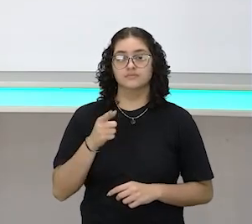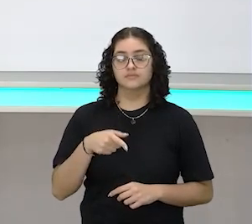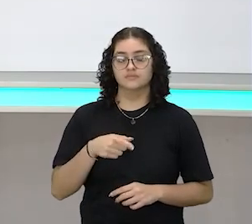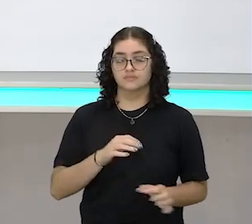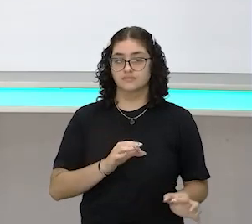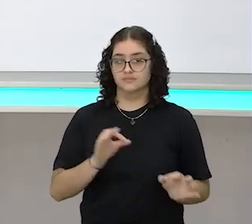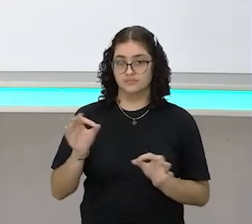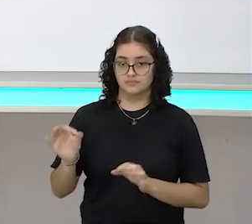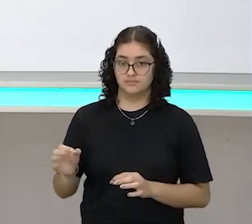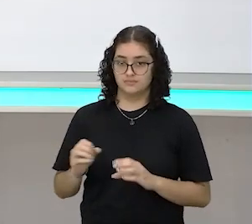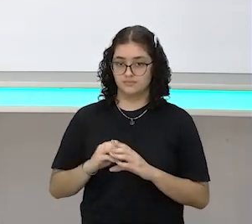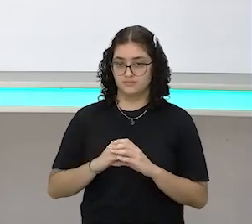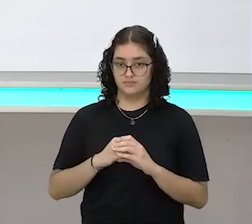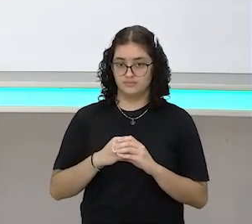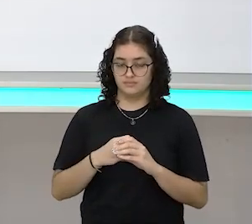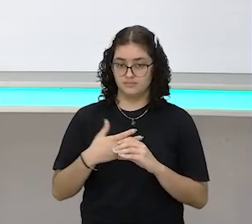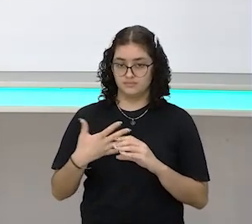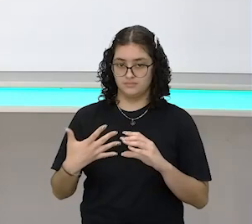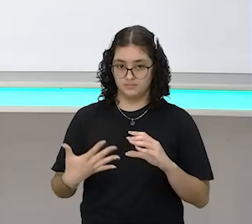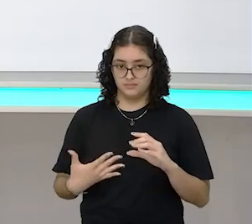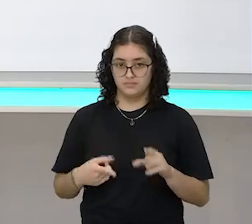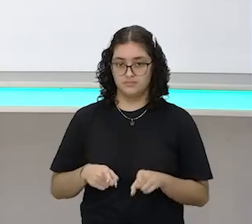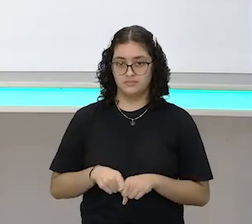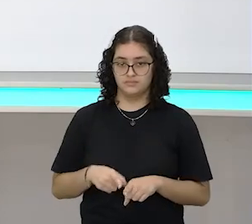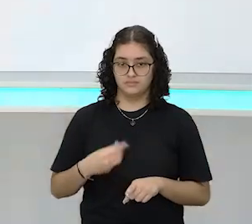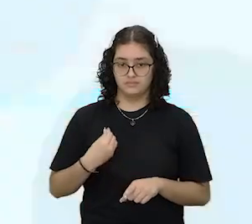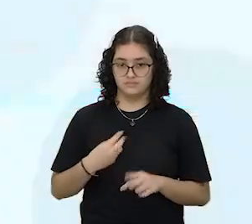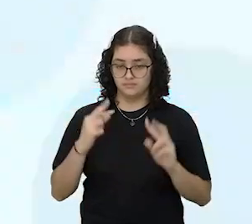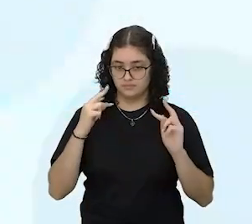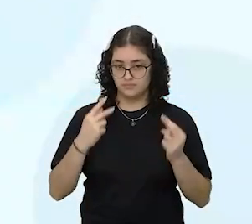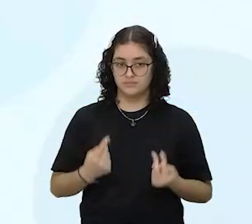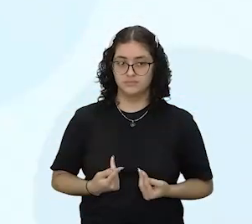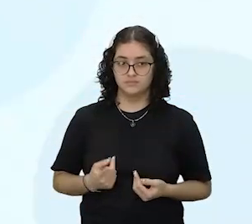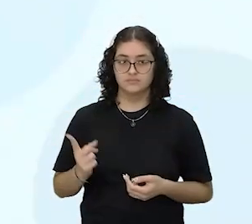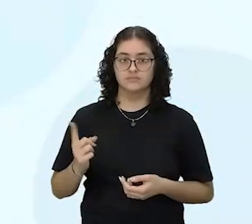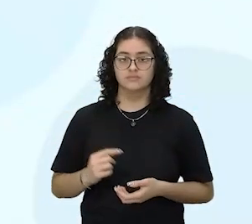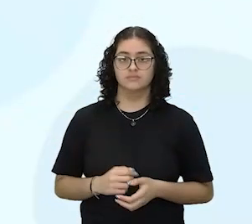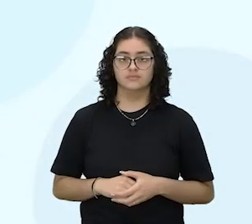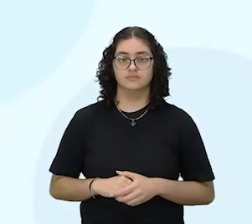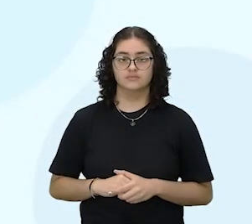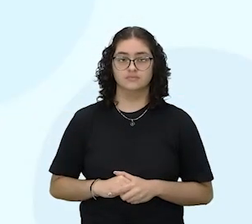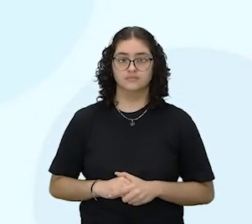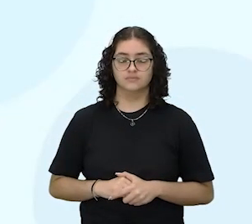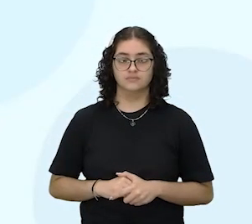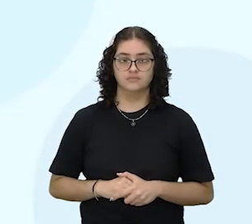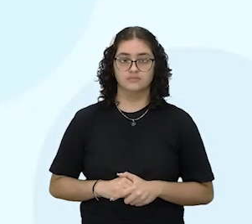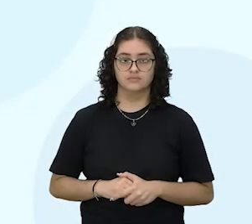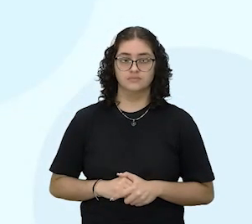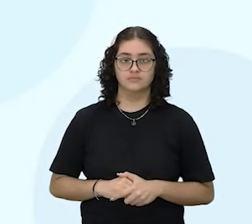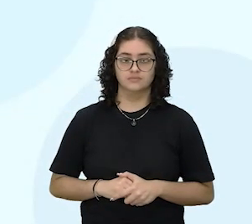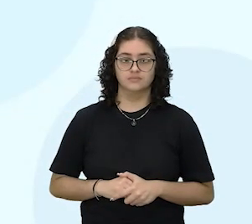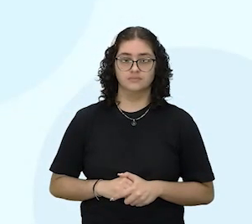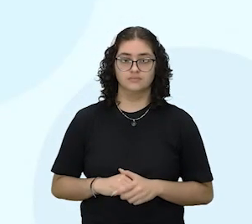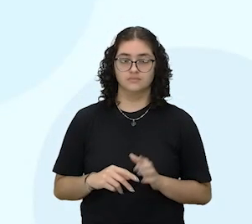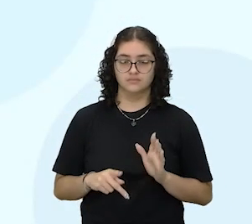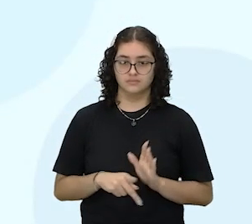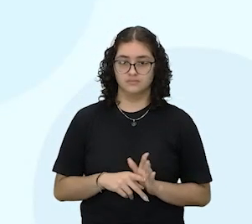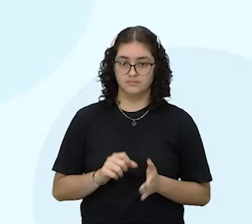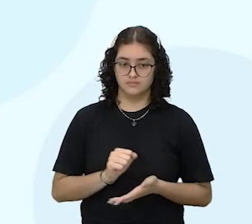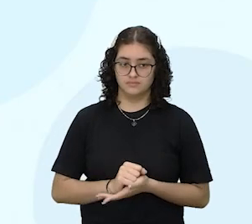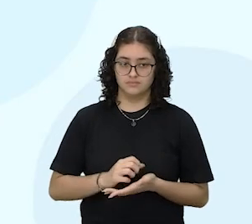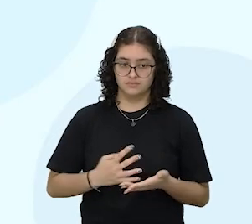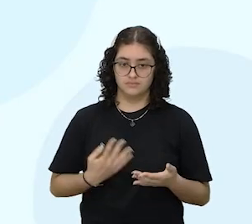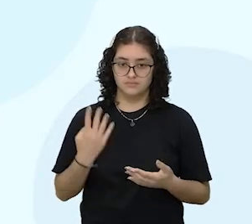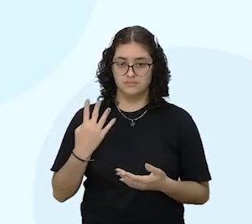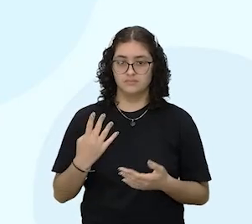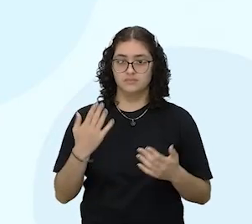aí falando de características e condições da população, tá aí na tela para vocês. Nessa atividade 4, então, a gente vai